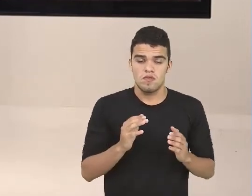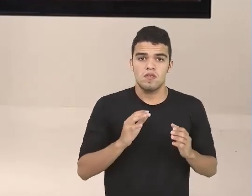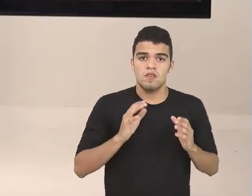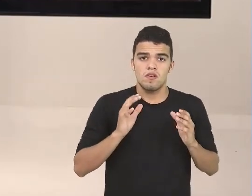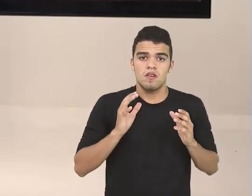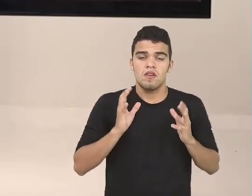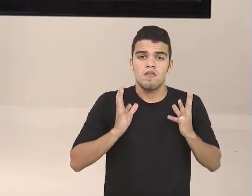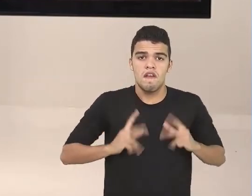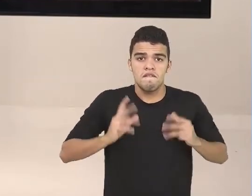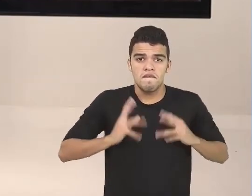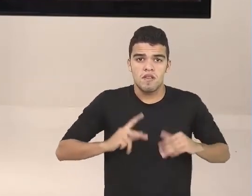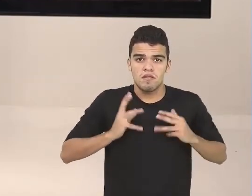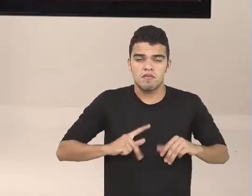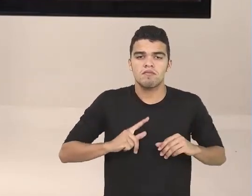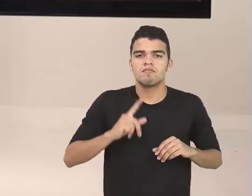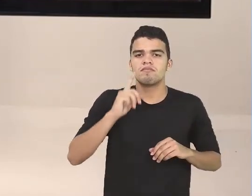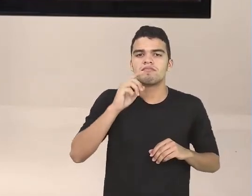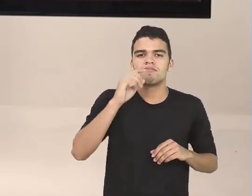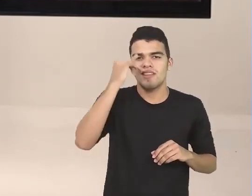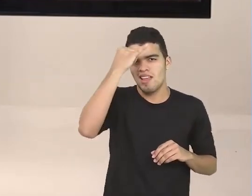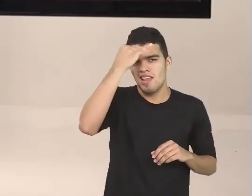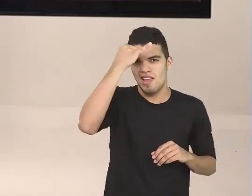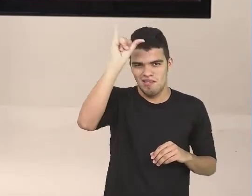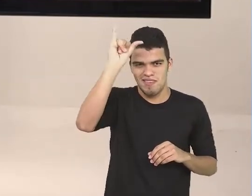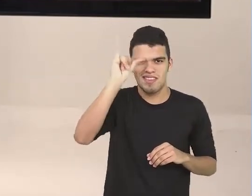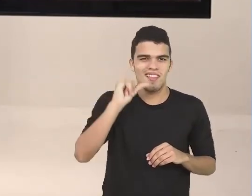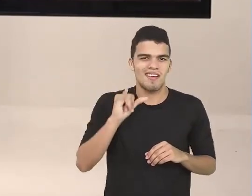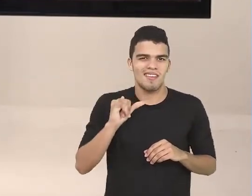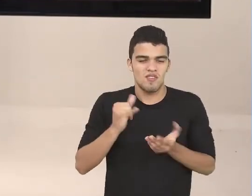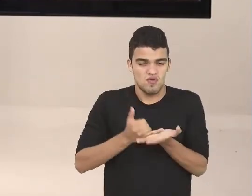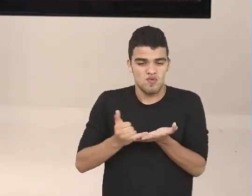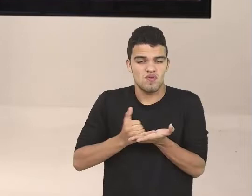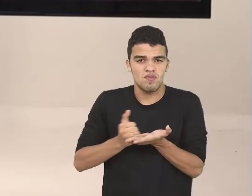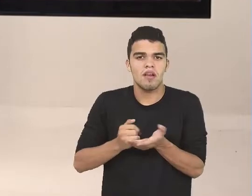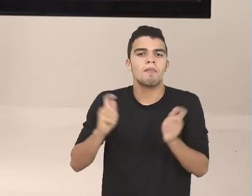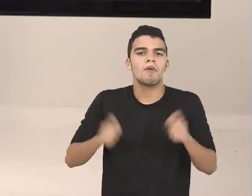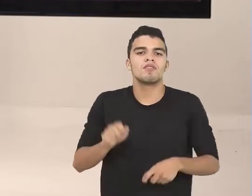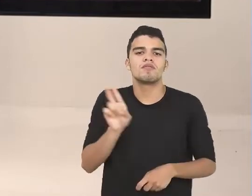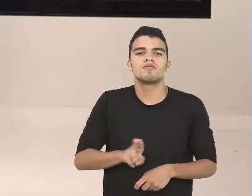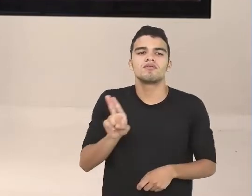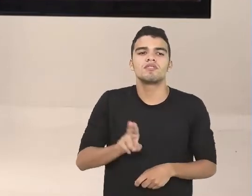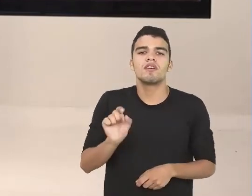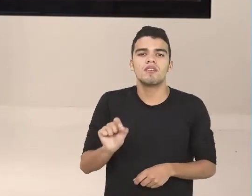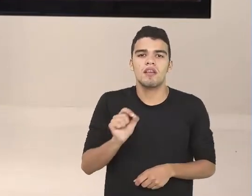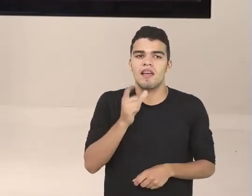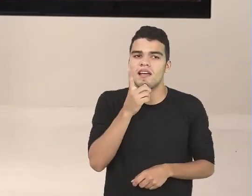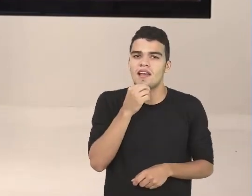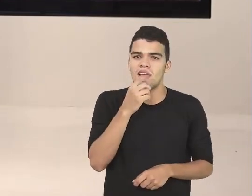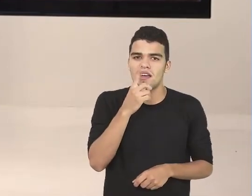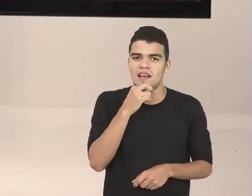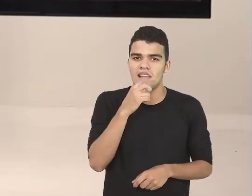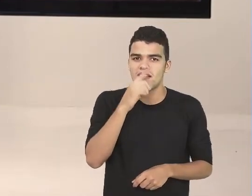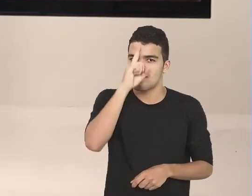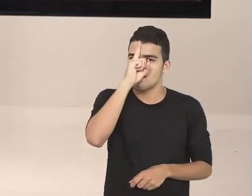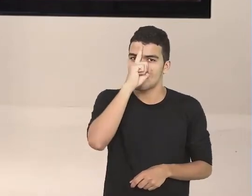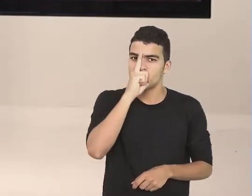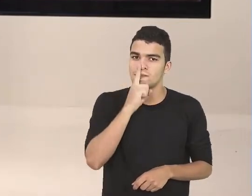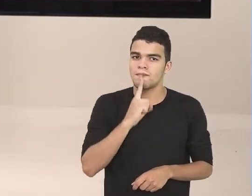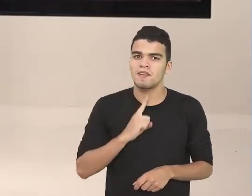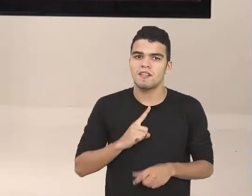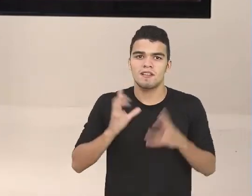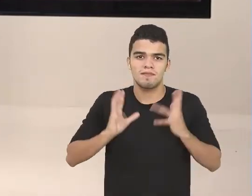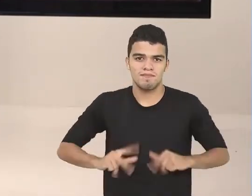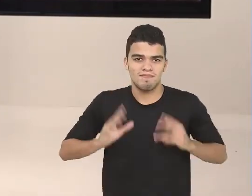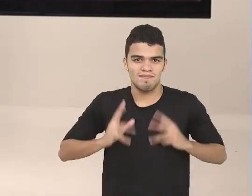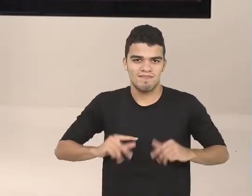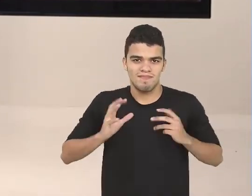desengordurante bem eficiente que a gente pode utilizar é a água sanitária. Por quê? A água sanitária, em determinadas concentrações, ele vai